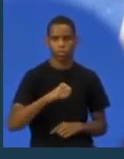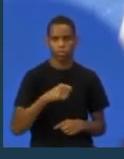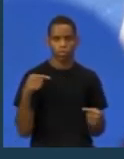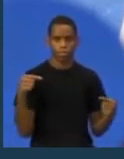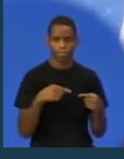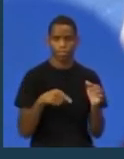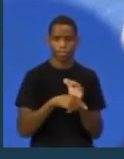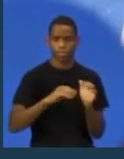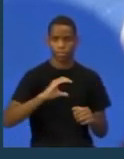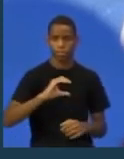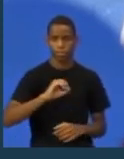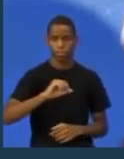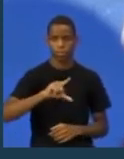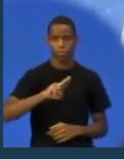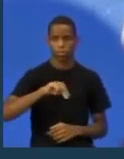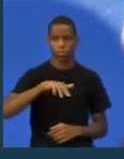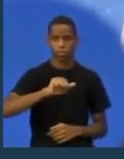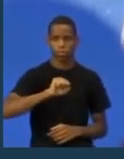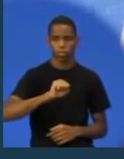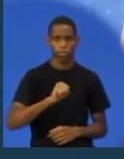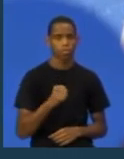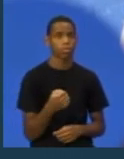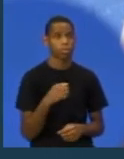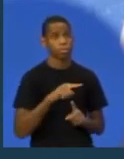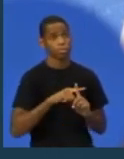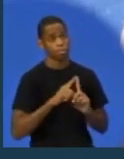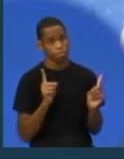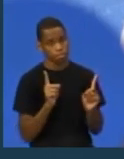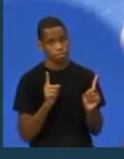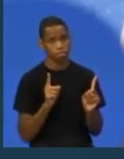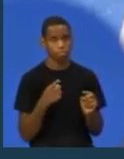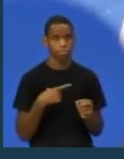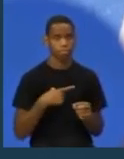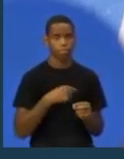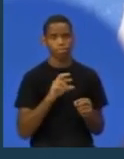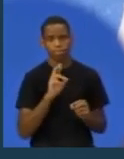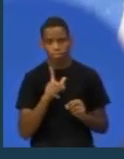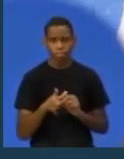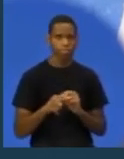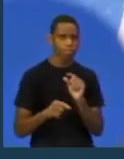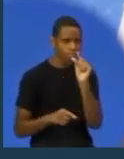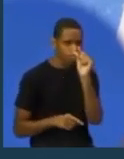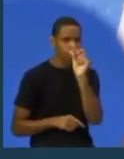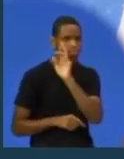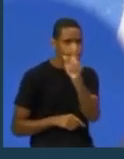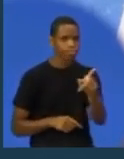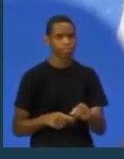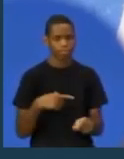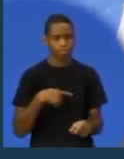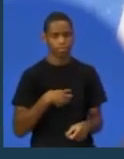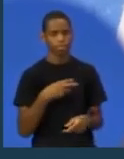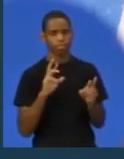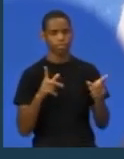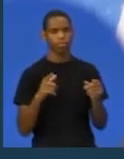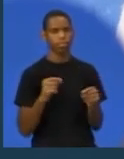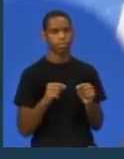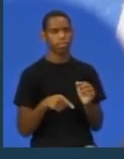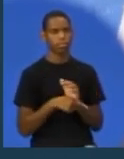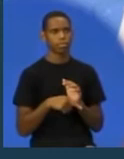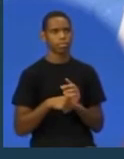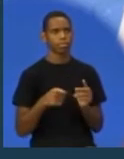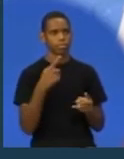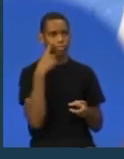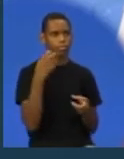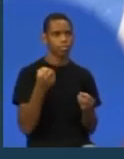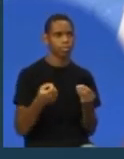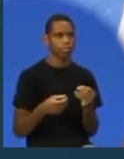lá, tem colunas, é muito parecido, mas ele é um pouquinho distinto. A primeira distinção característica, você olhar